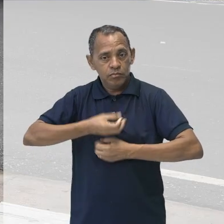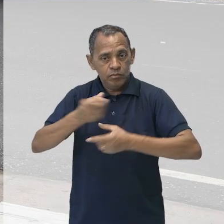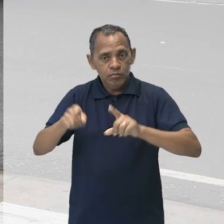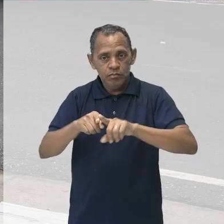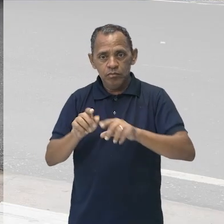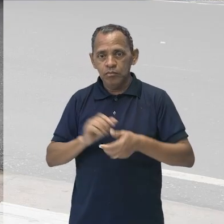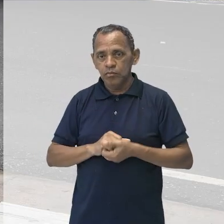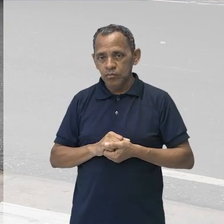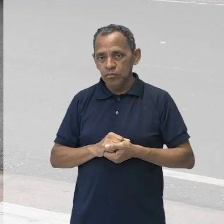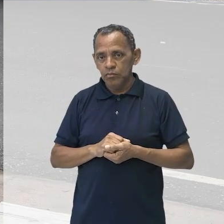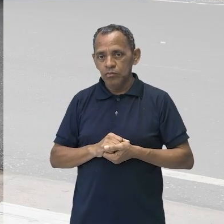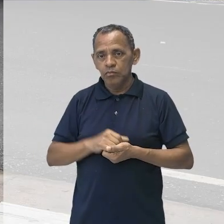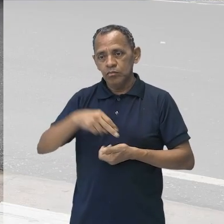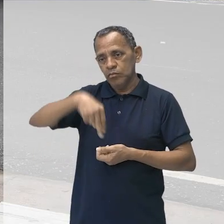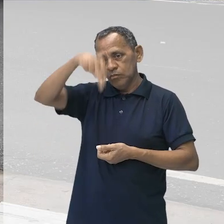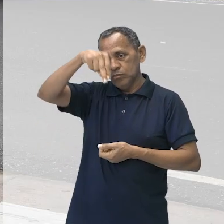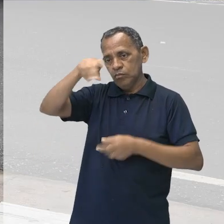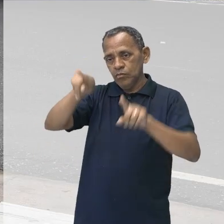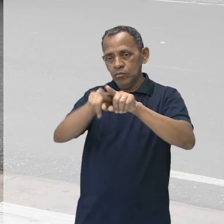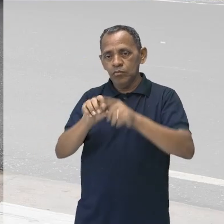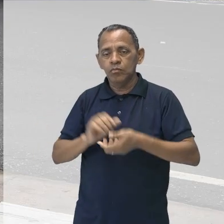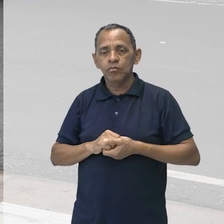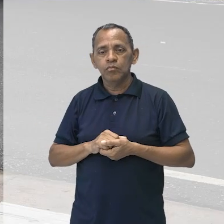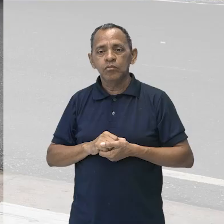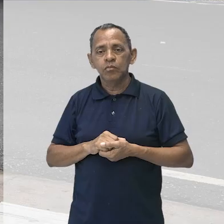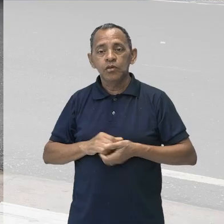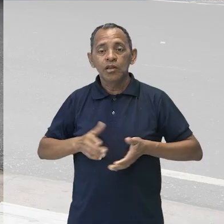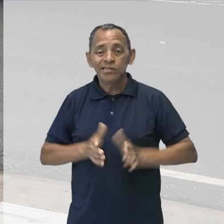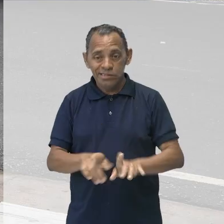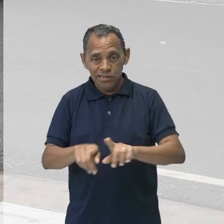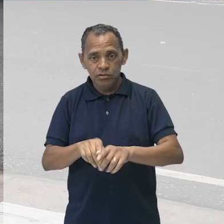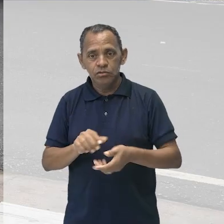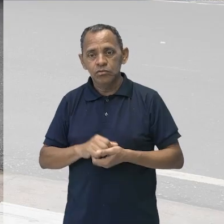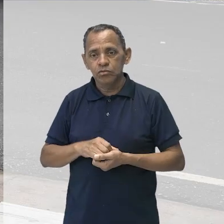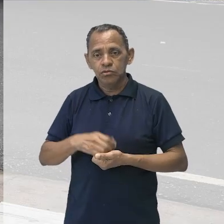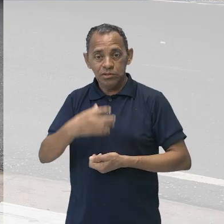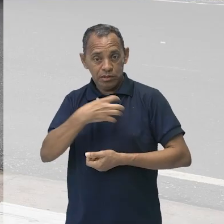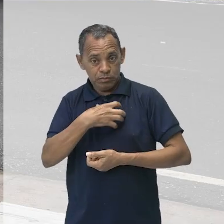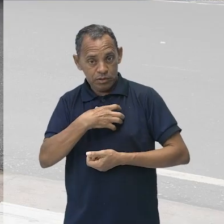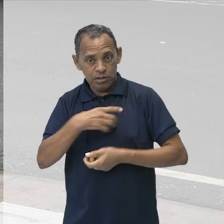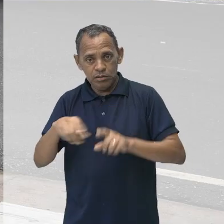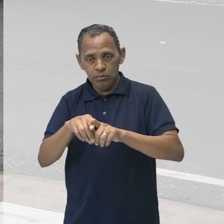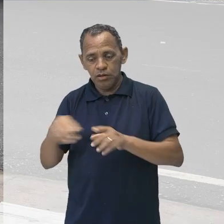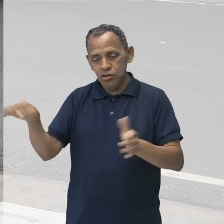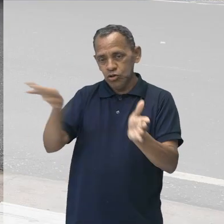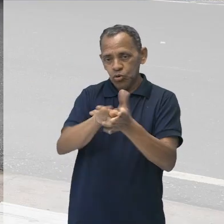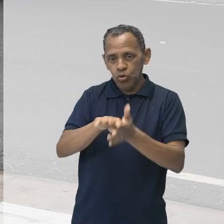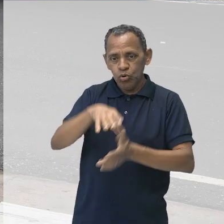norte. Nascido na Bahia, ele chegou ao Amazonas